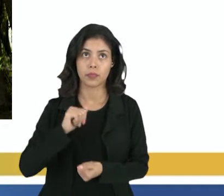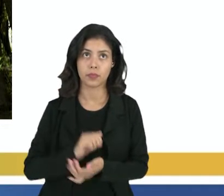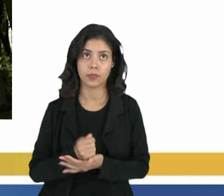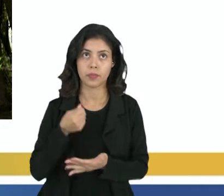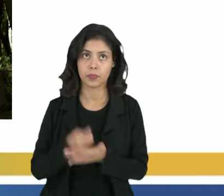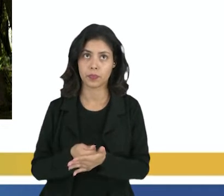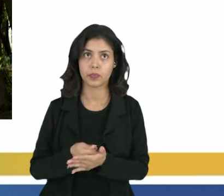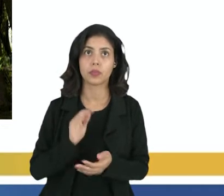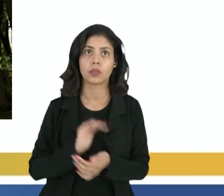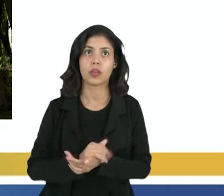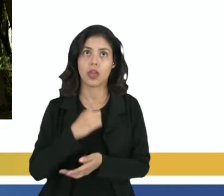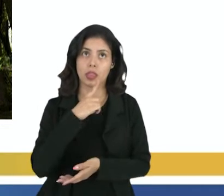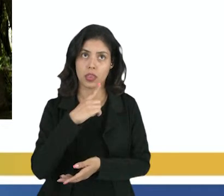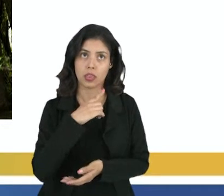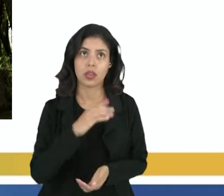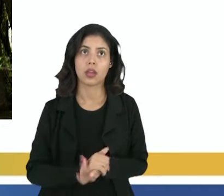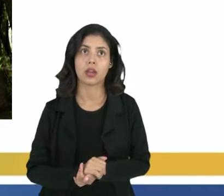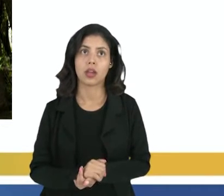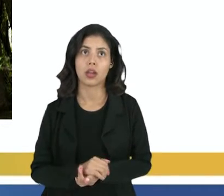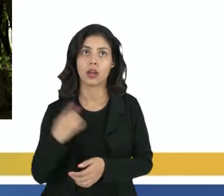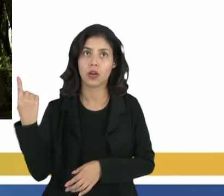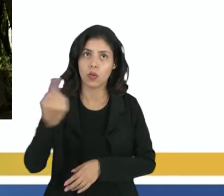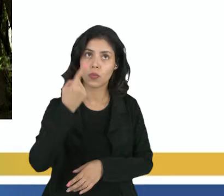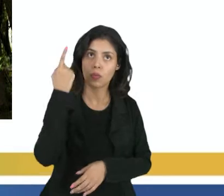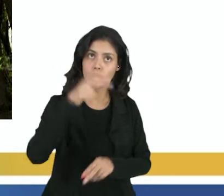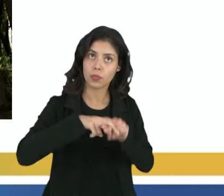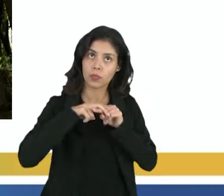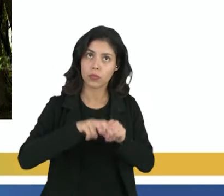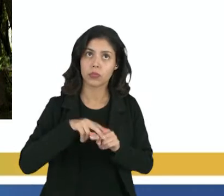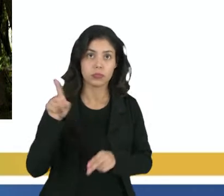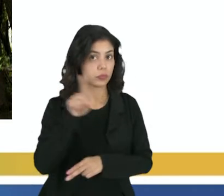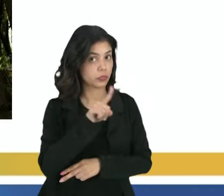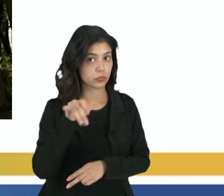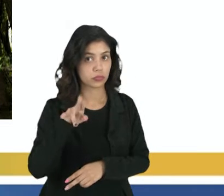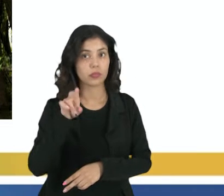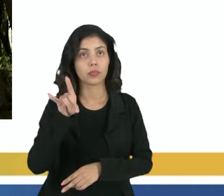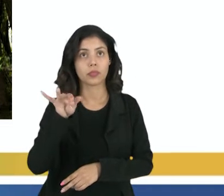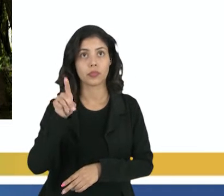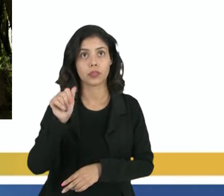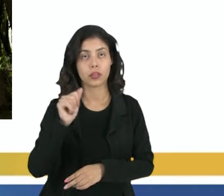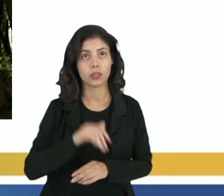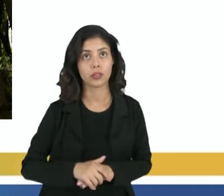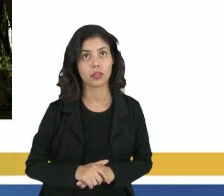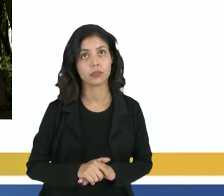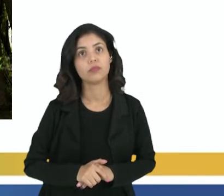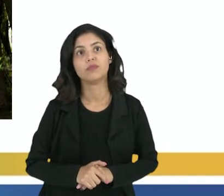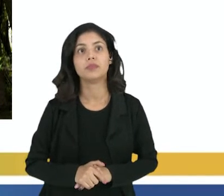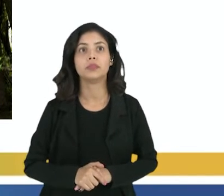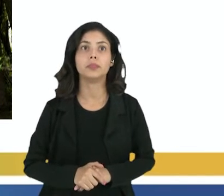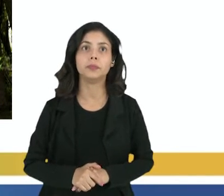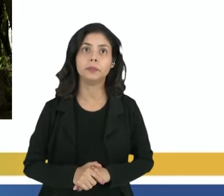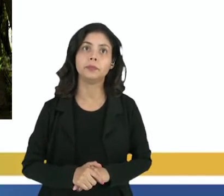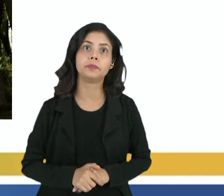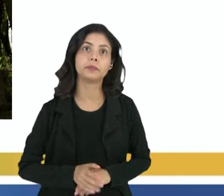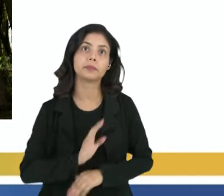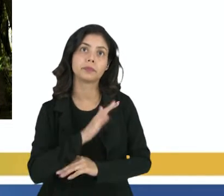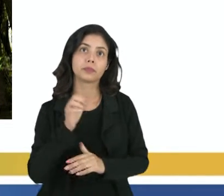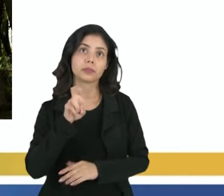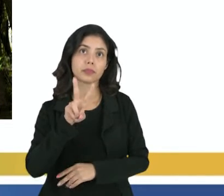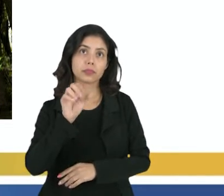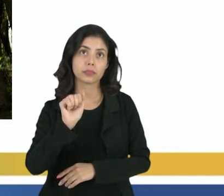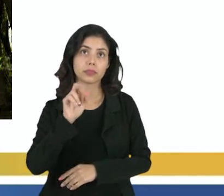terra firme, que compreende as partes mais altas, portanto não são inundadas. Nós temos